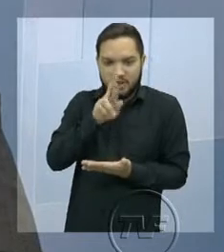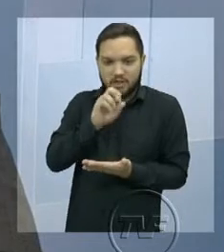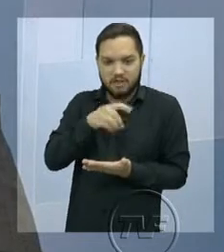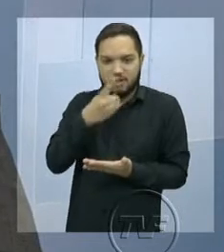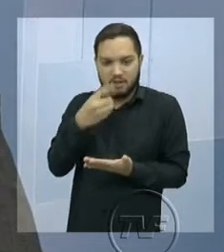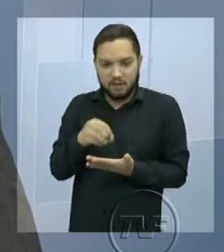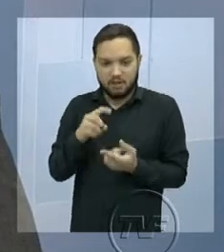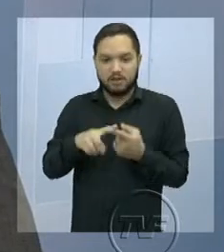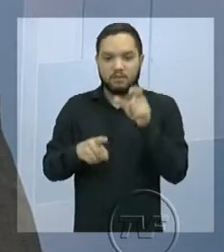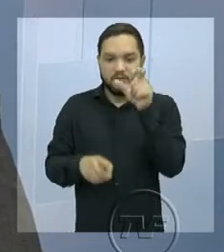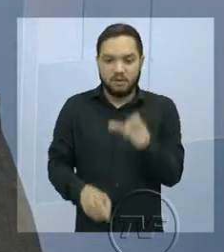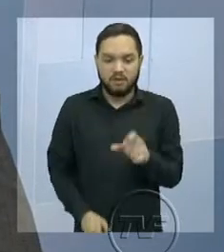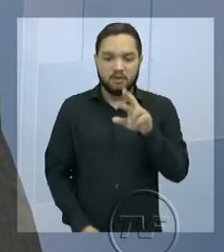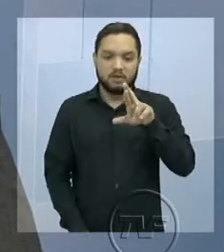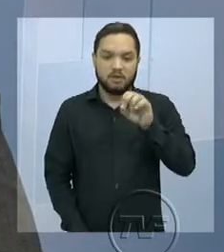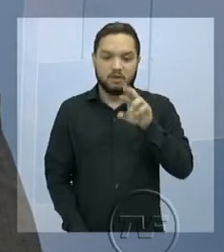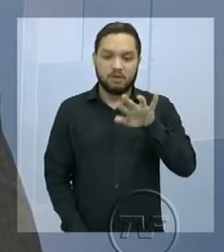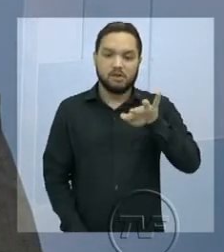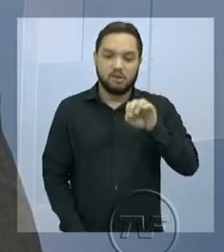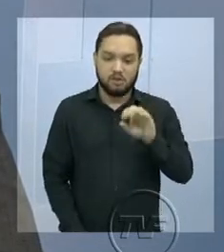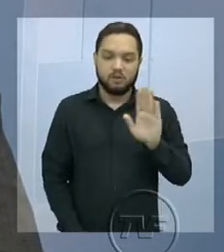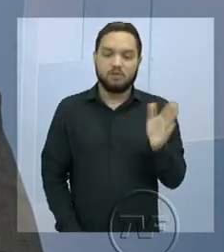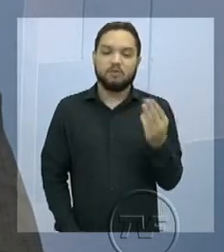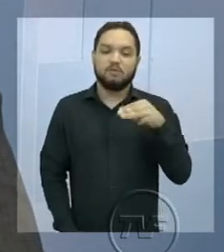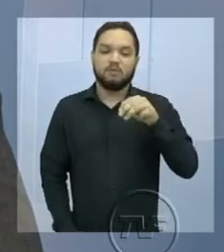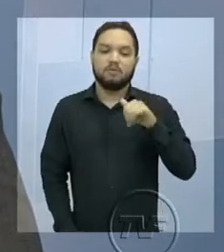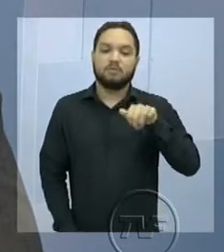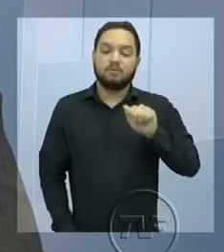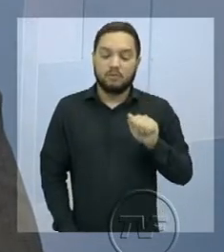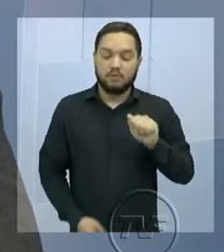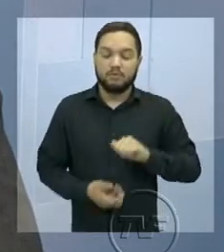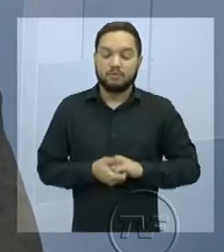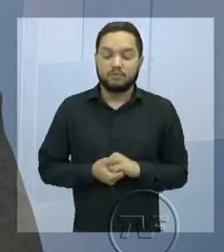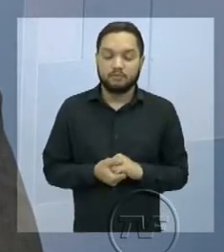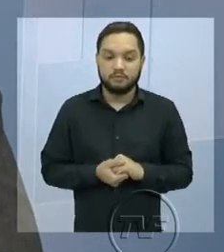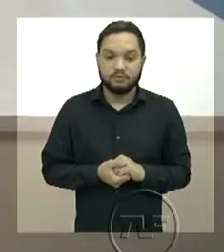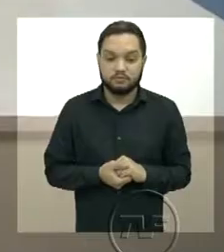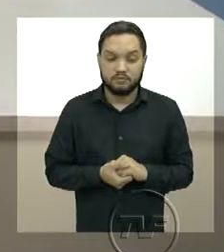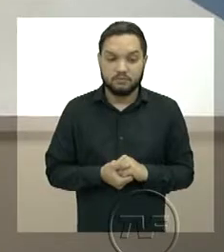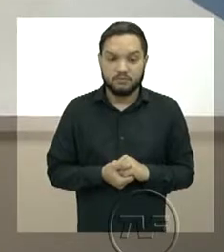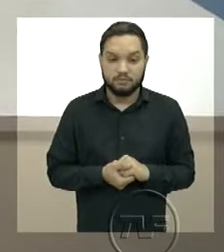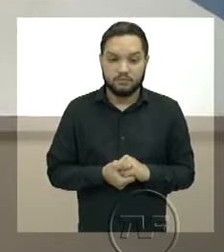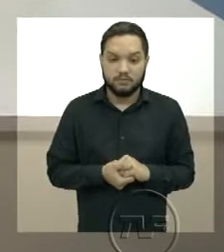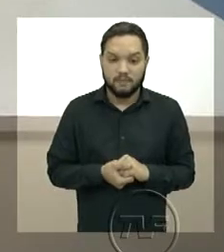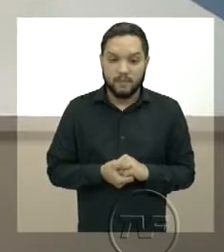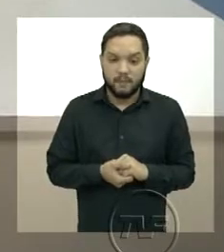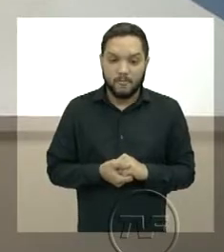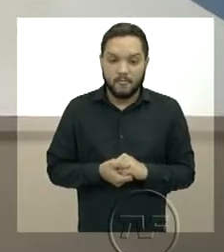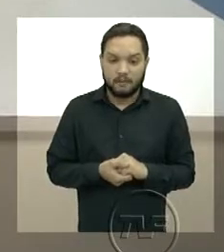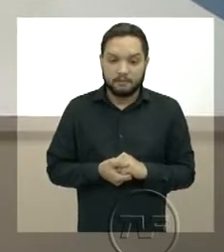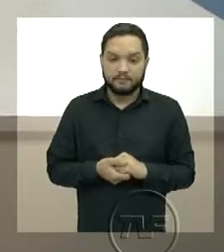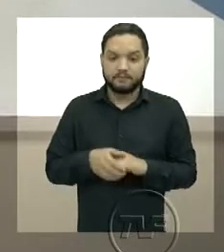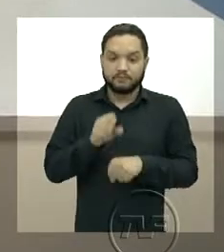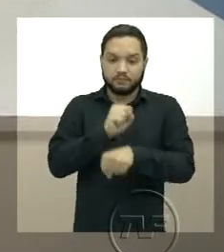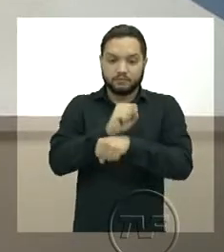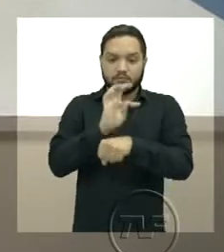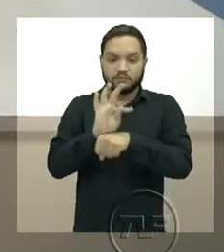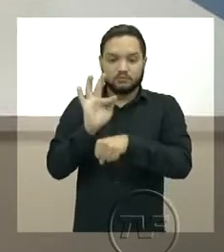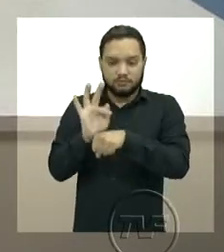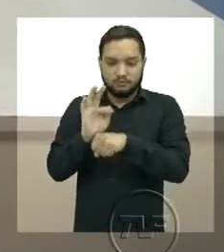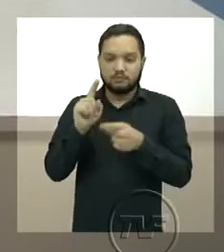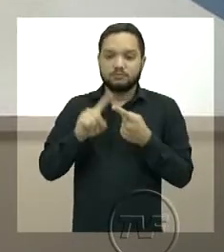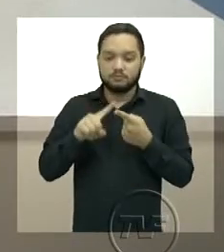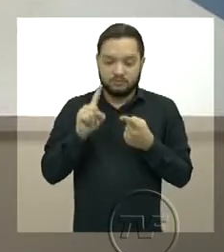de Rodrigo Maia. Houve algumas também manifestações com relação às posturas últimas do Supremo Tribunal Federal também,